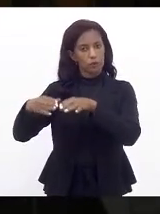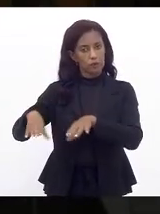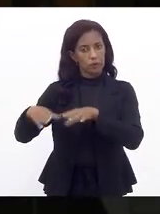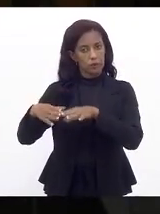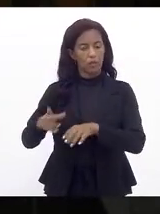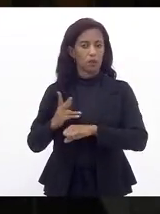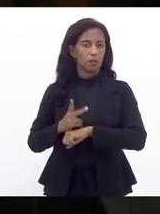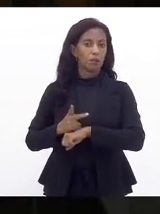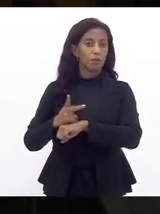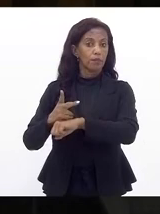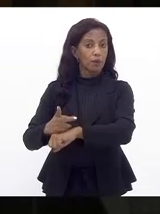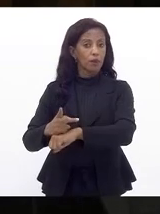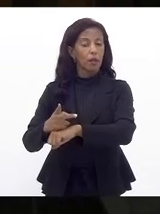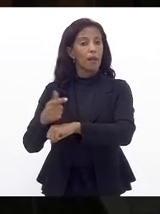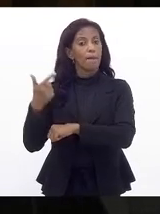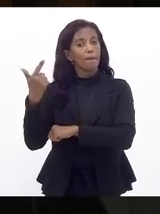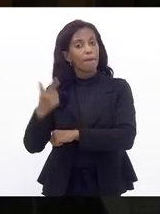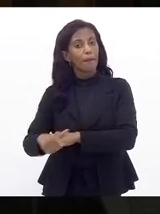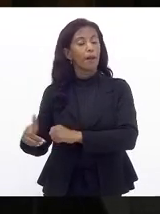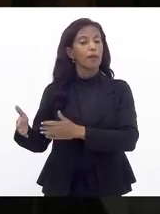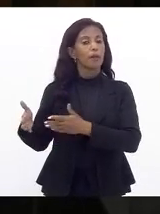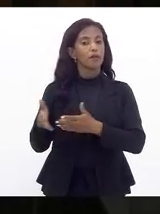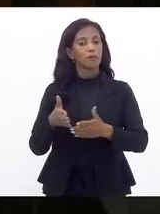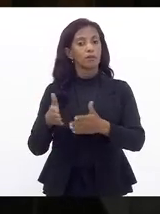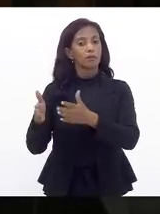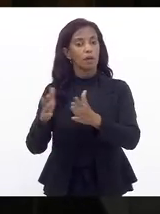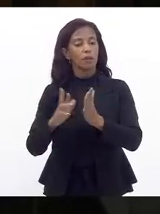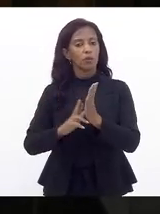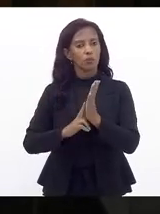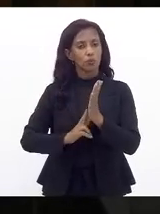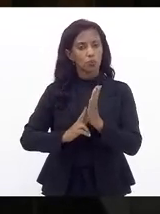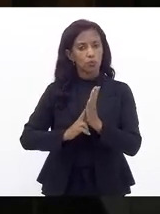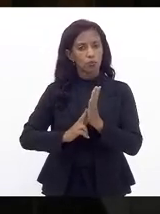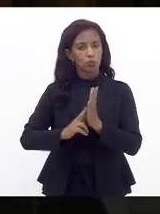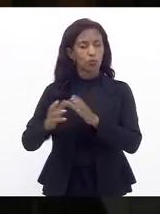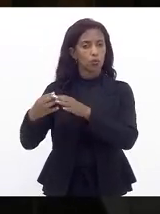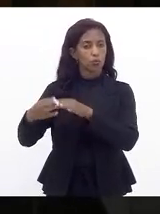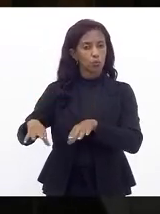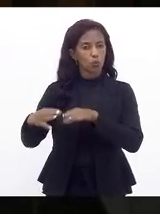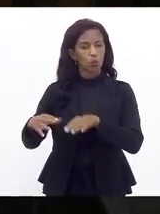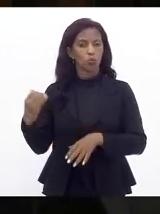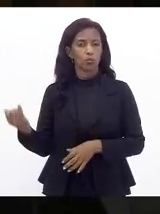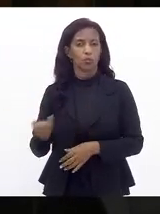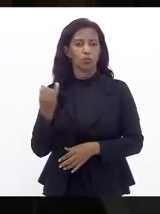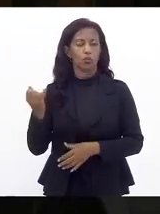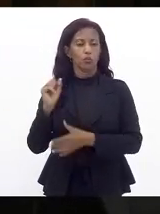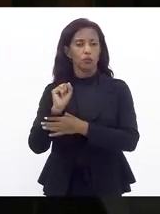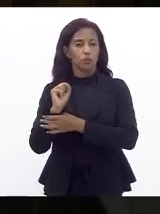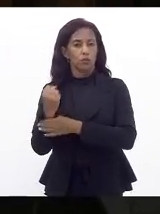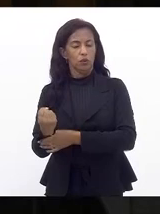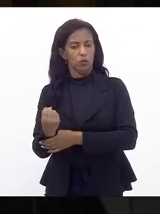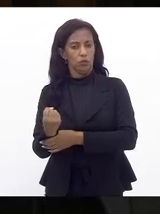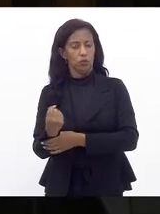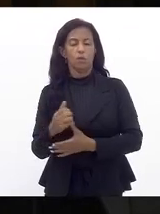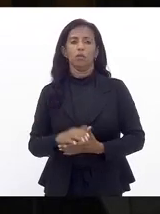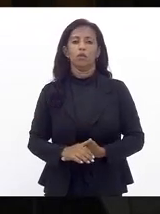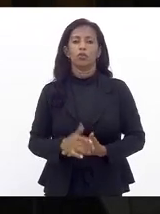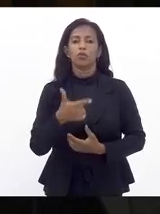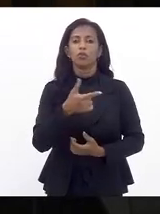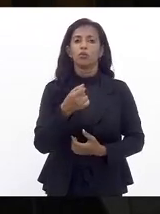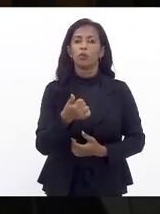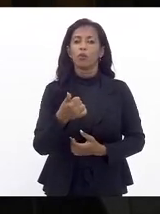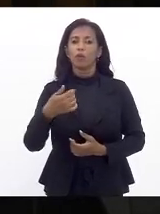gente buscar mais um caminho de resolução de um concurso importante da segurança pública do CFSD